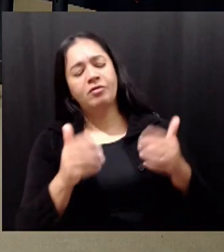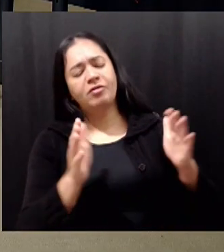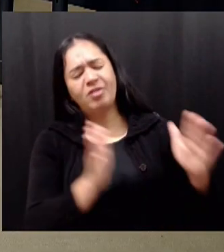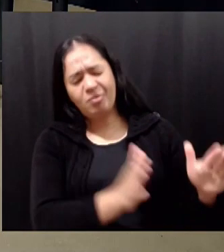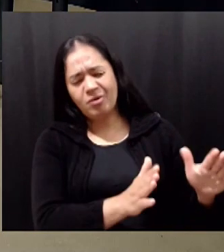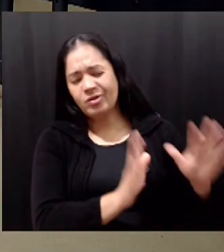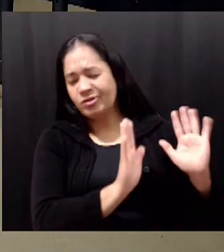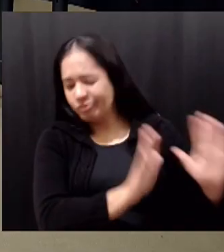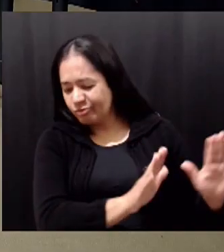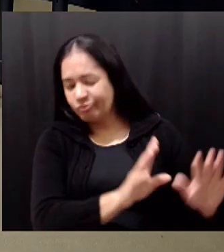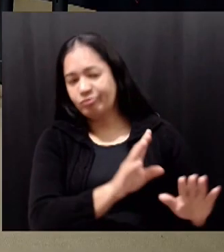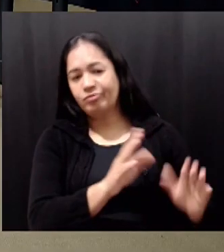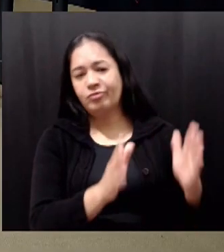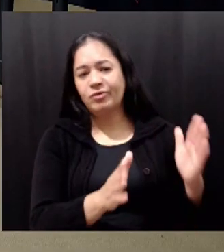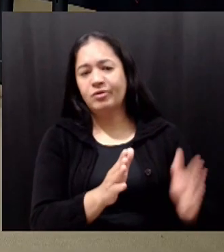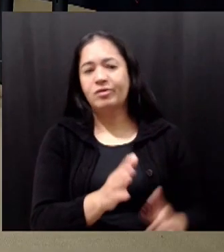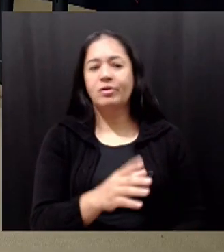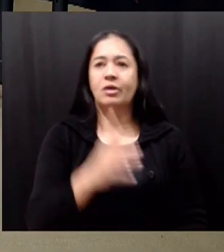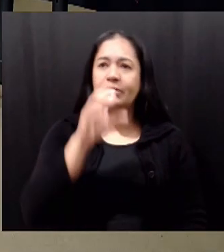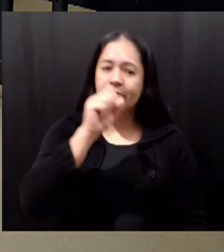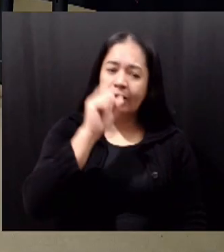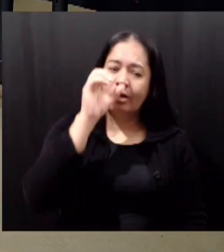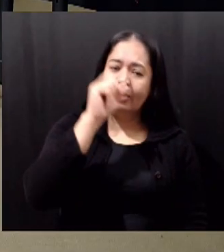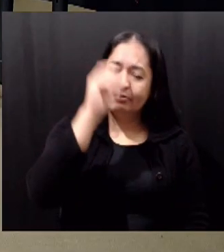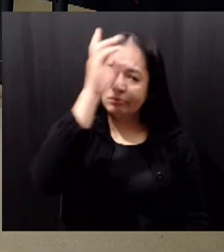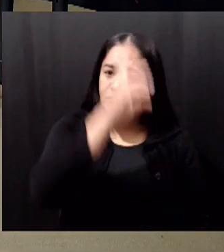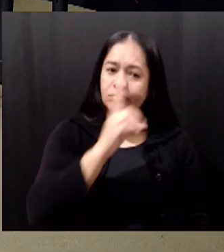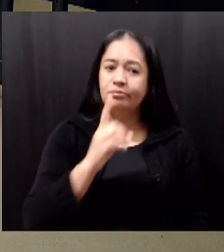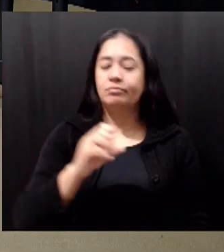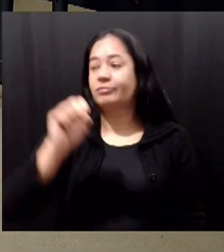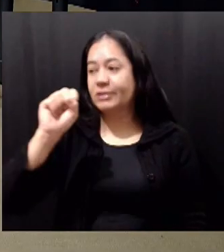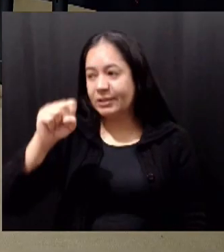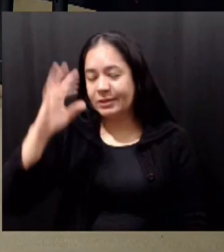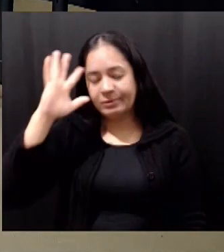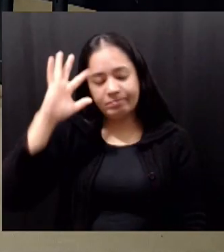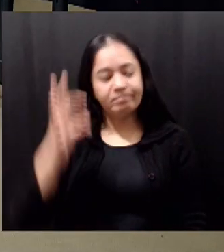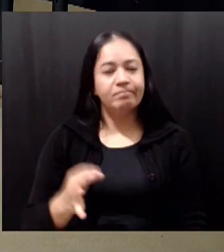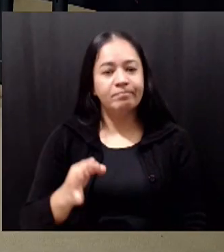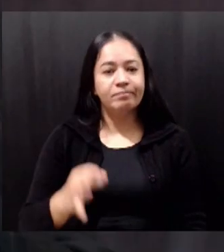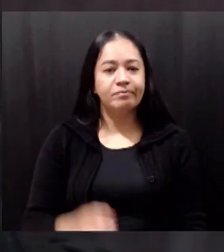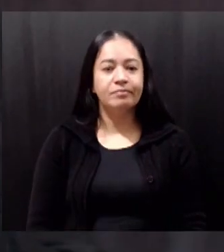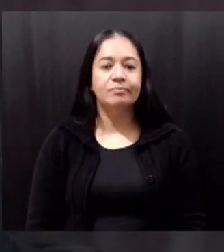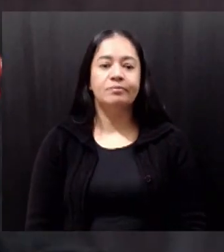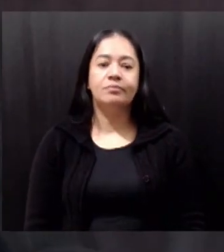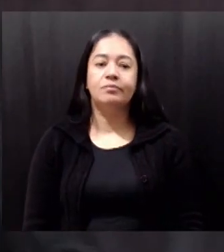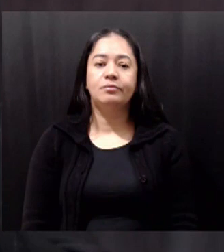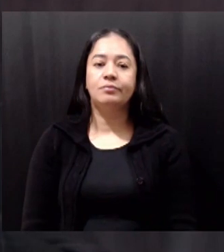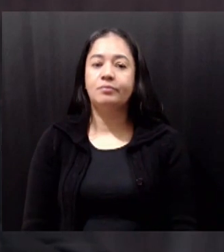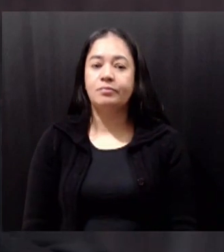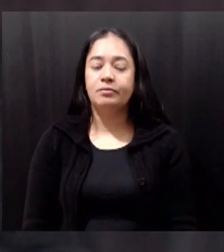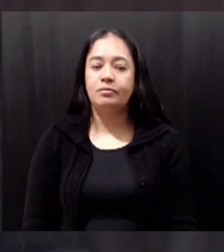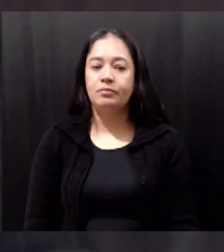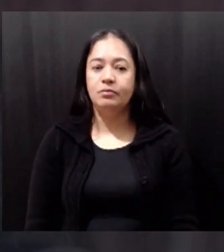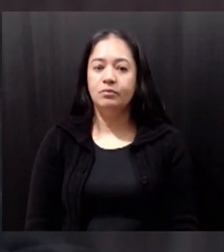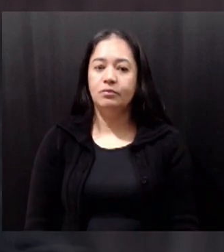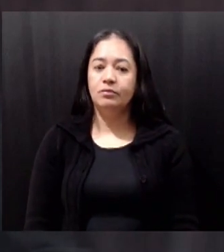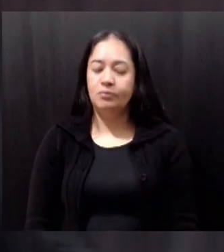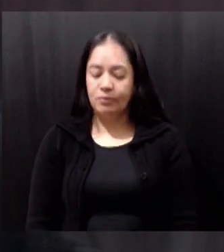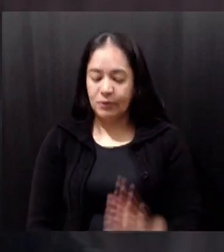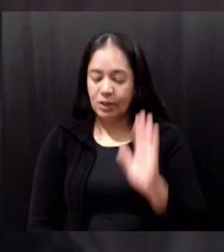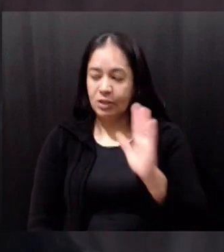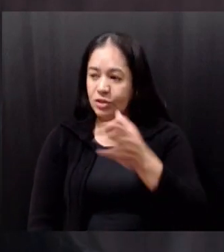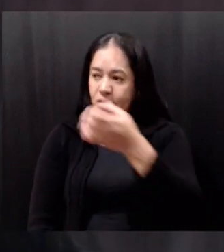final de semana e tal. Sim, com certeza. E até colocando num ponto que você acabou de